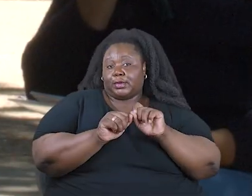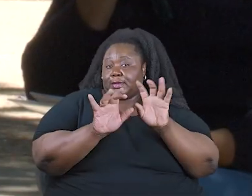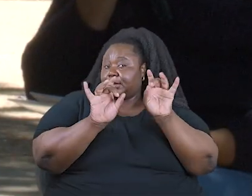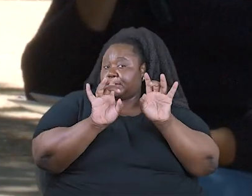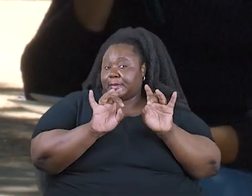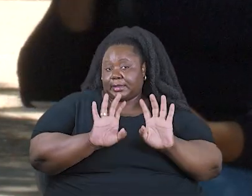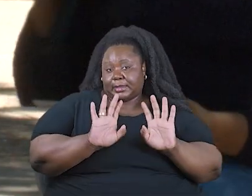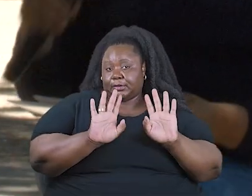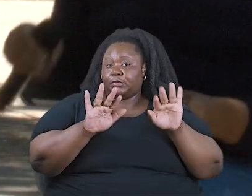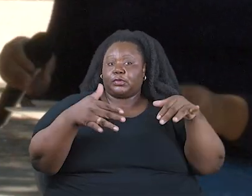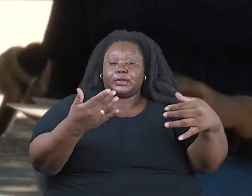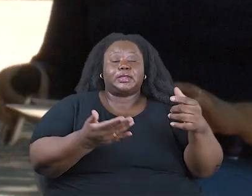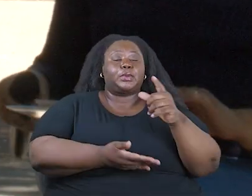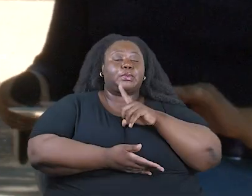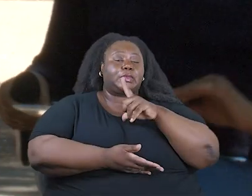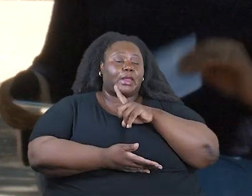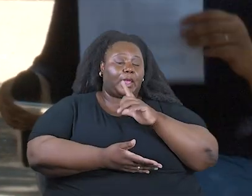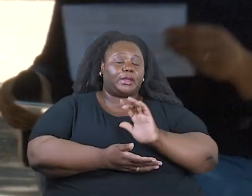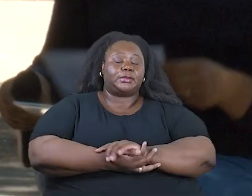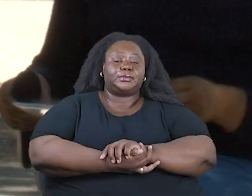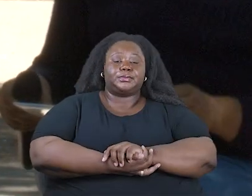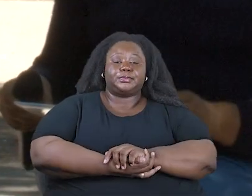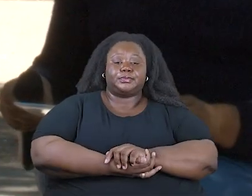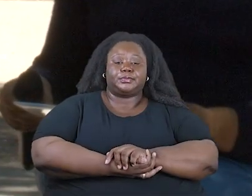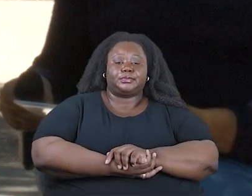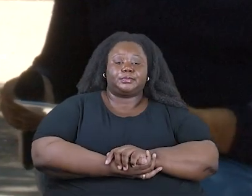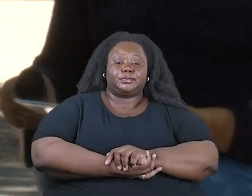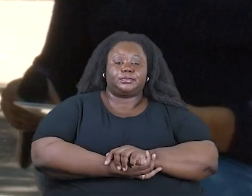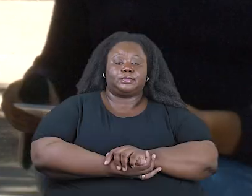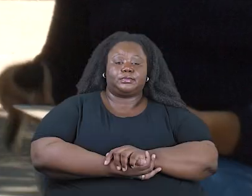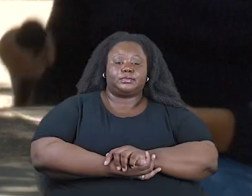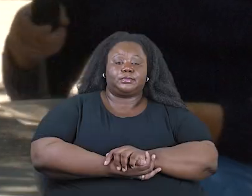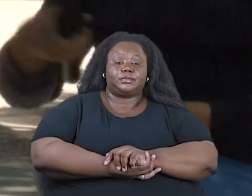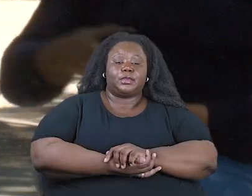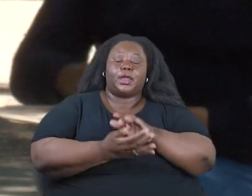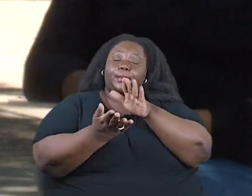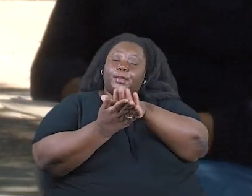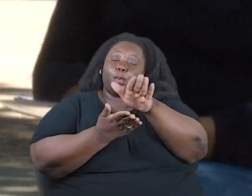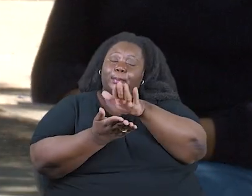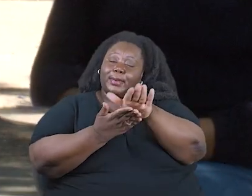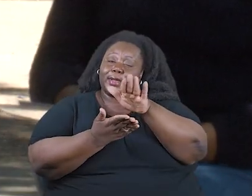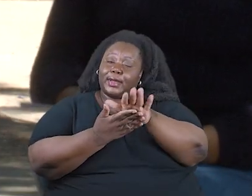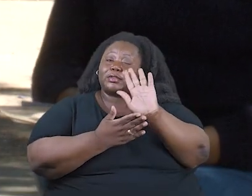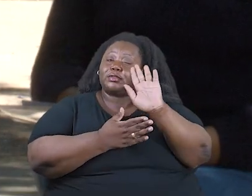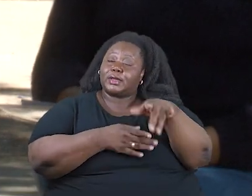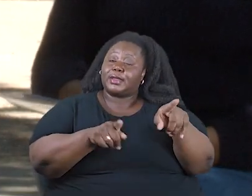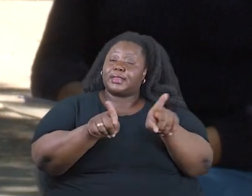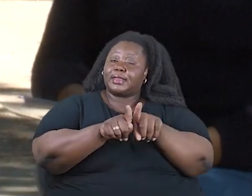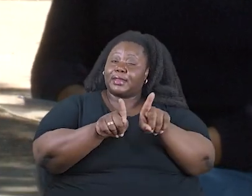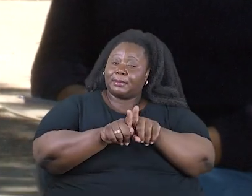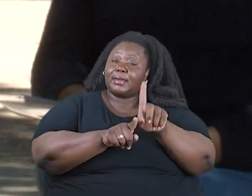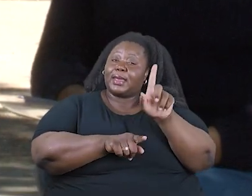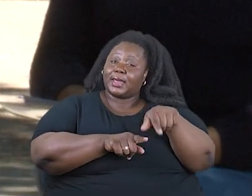Então tem é, publicações impressas, elas também são múltiplos.